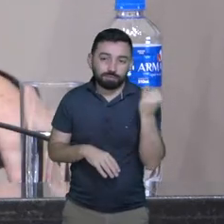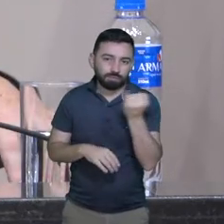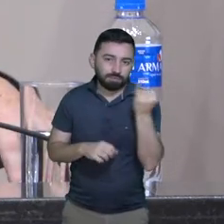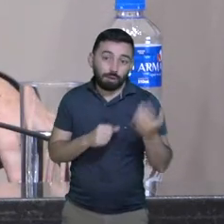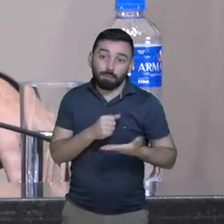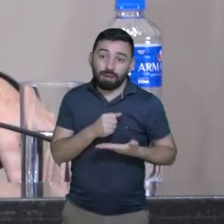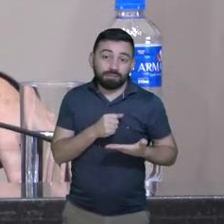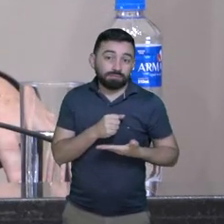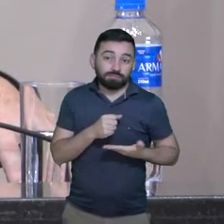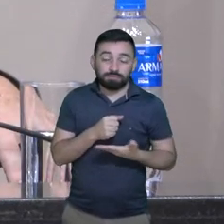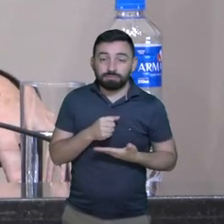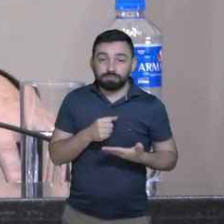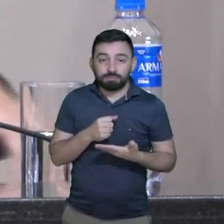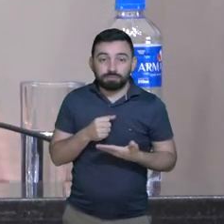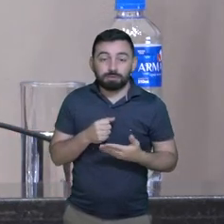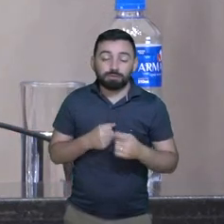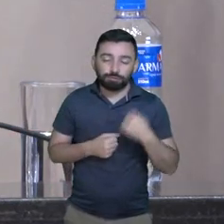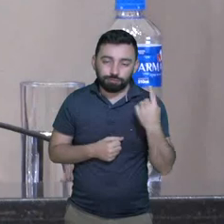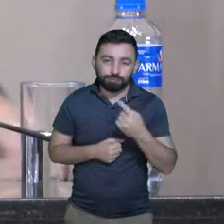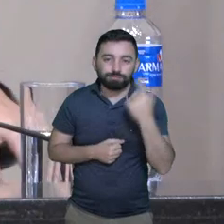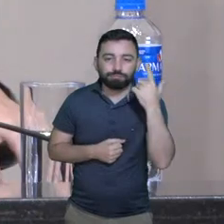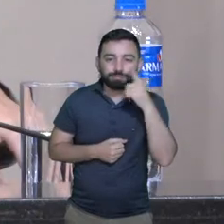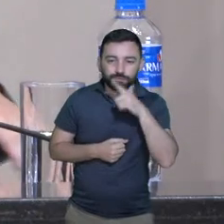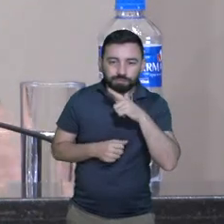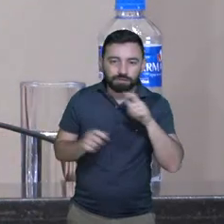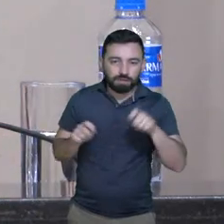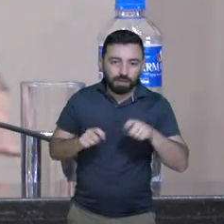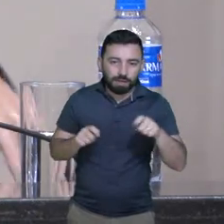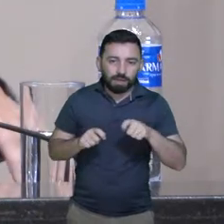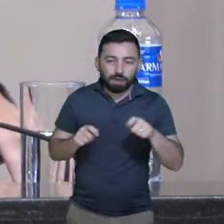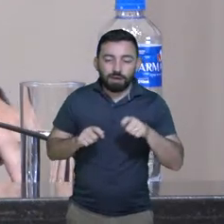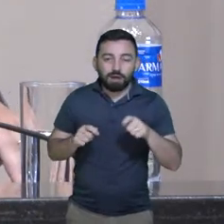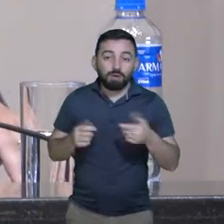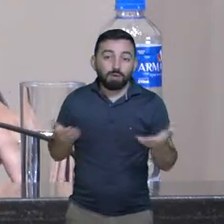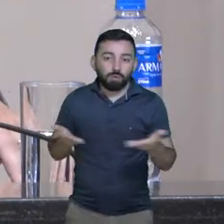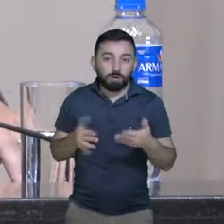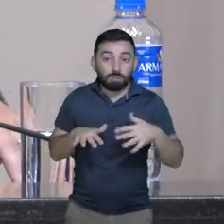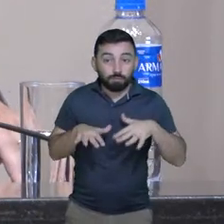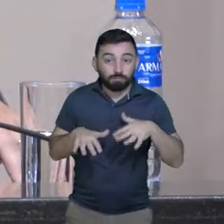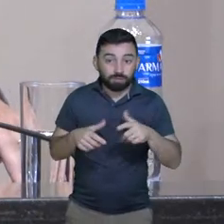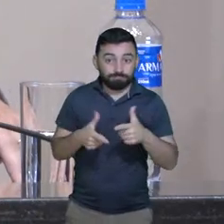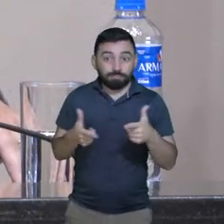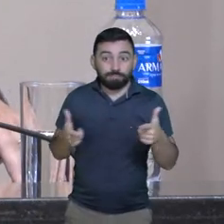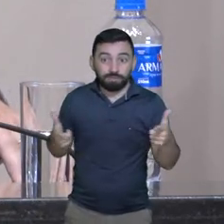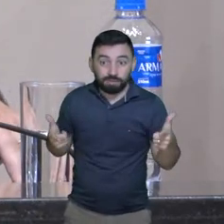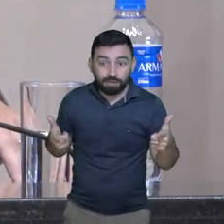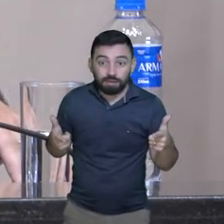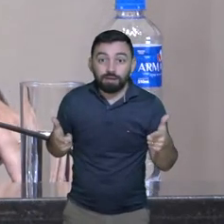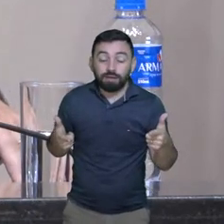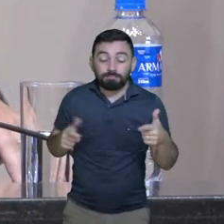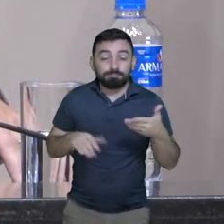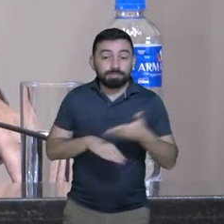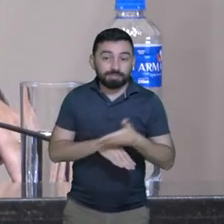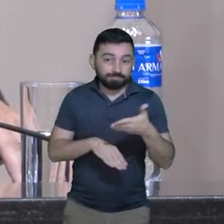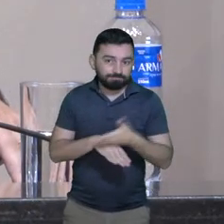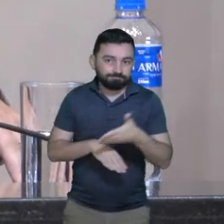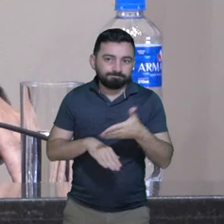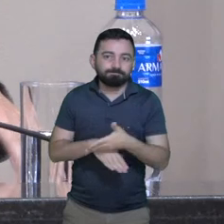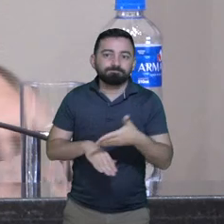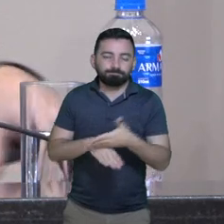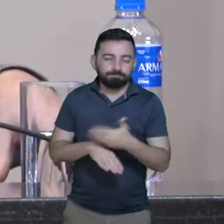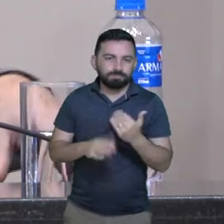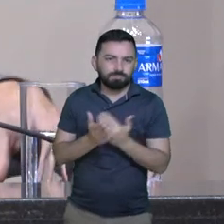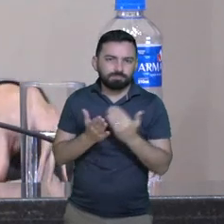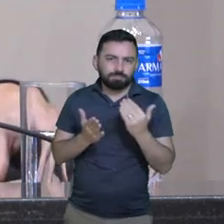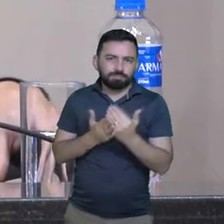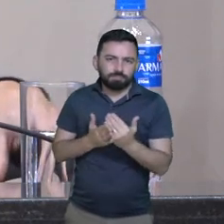para que nós possamos fazer todo este movimento e ampliar este movimento de forma participativa para que